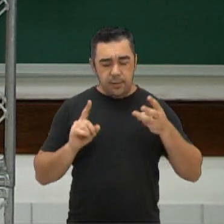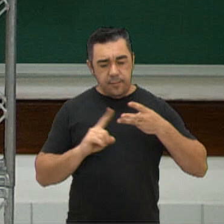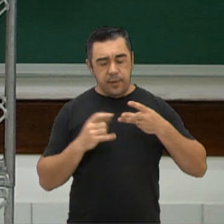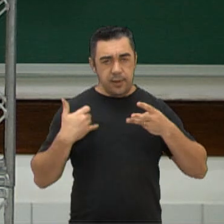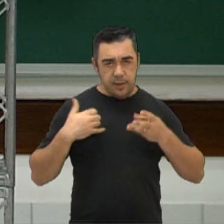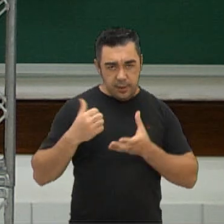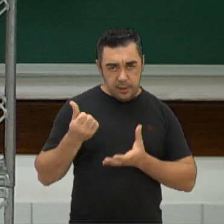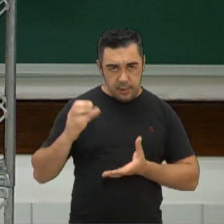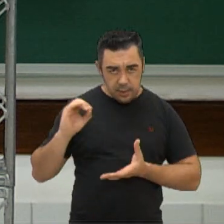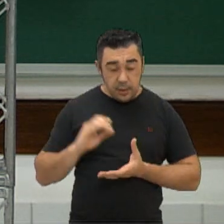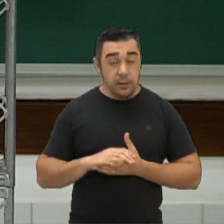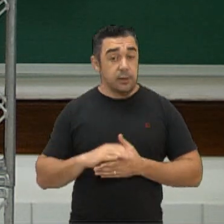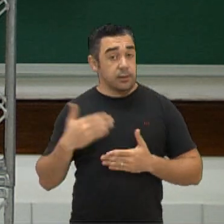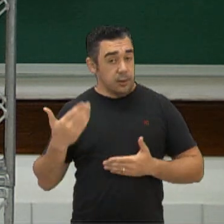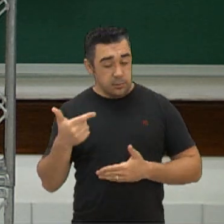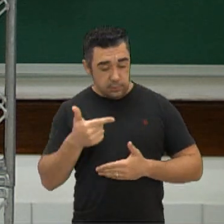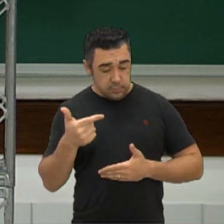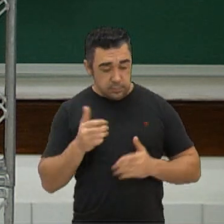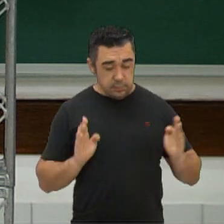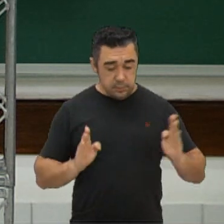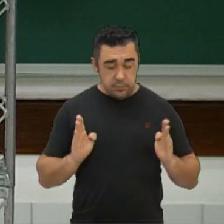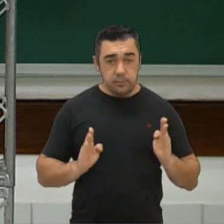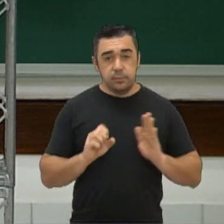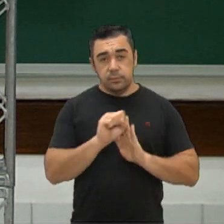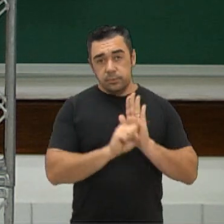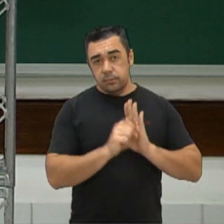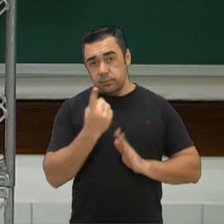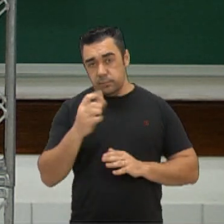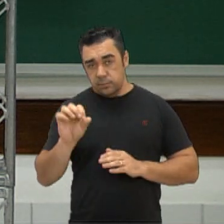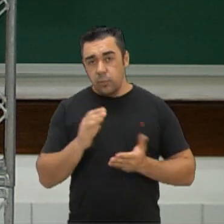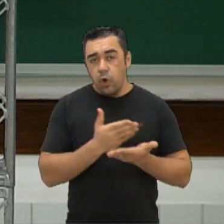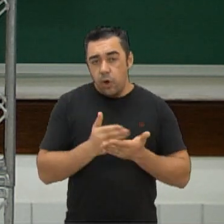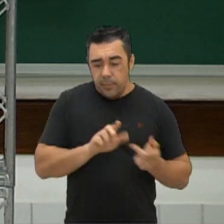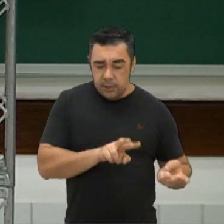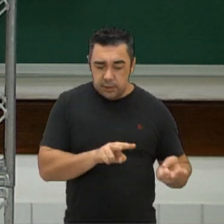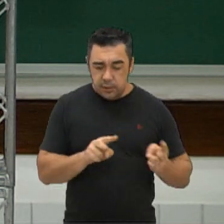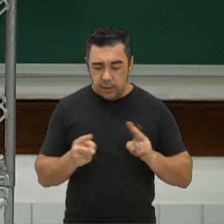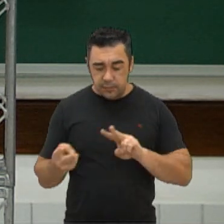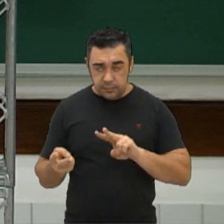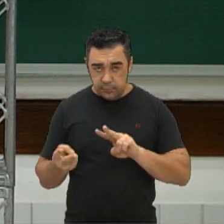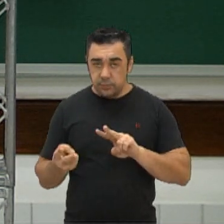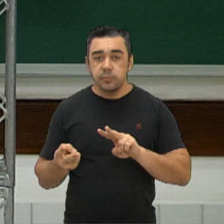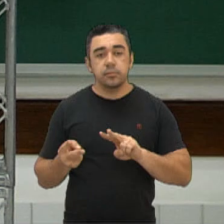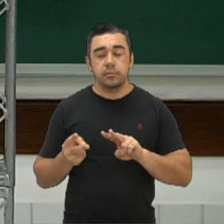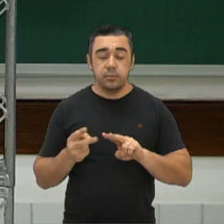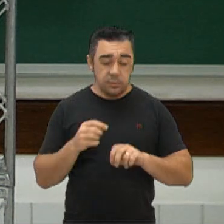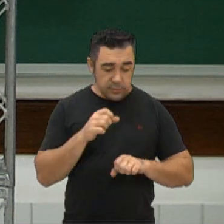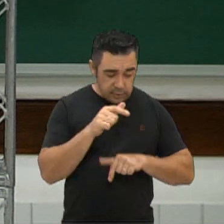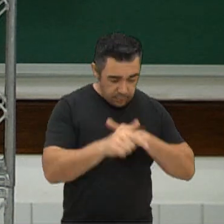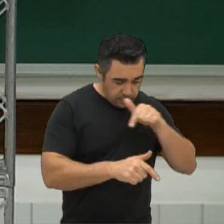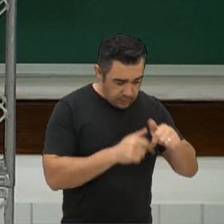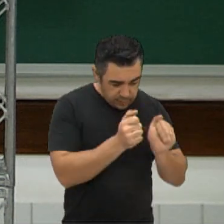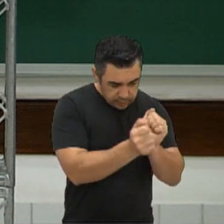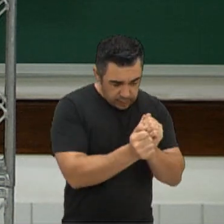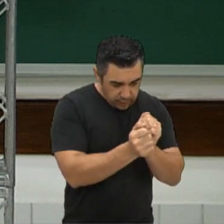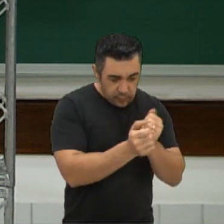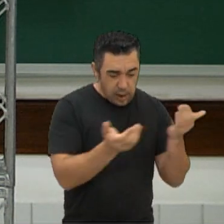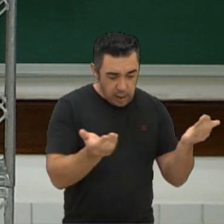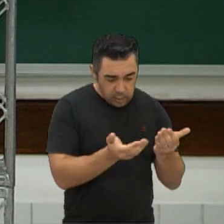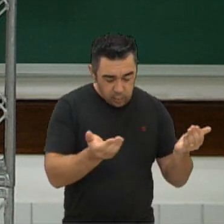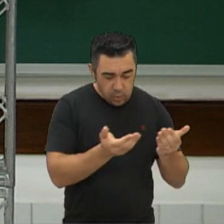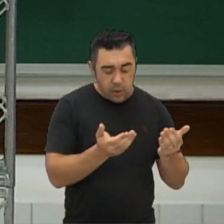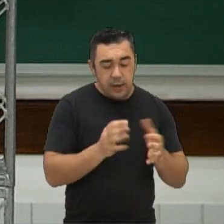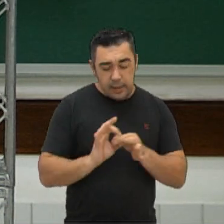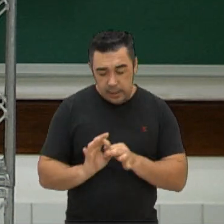da segunda metade do século XIX, começa uma transição de uma mão de obra escrava para uma mão de obra livre,